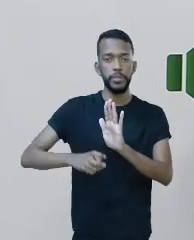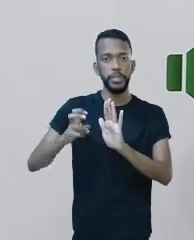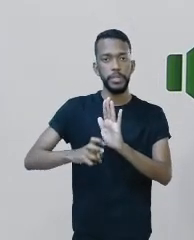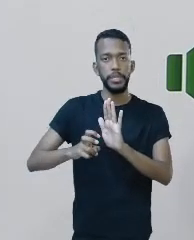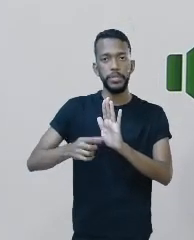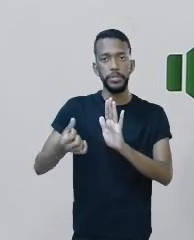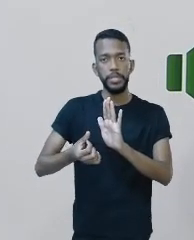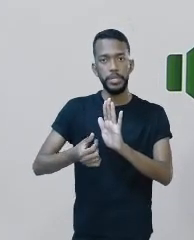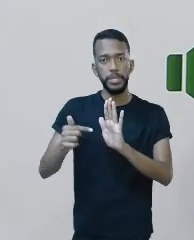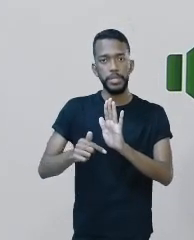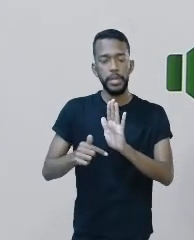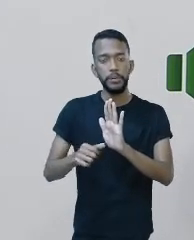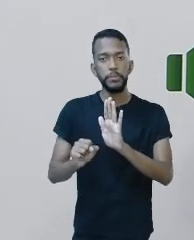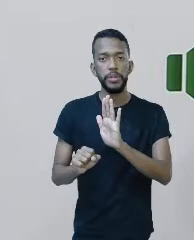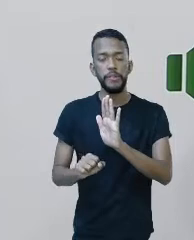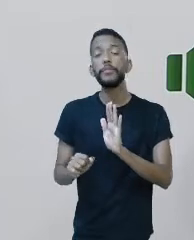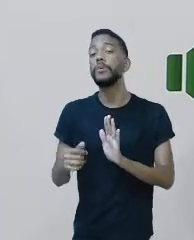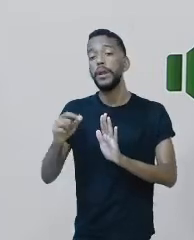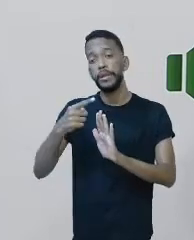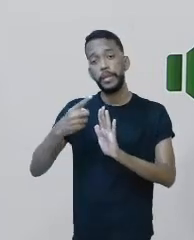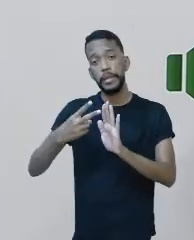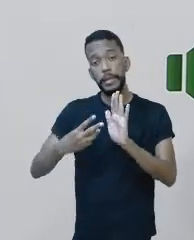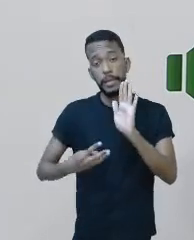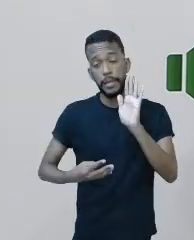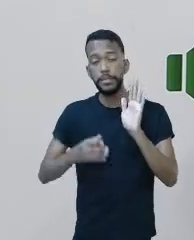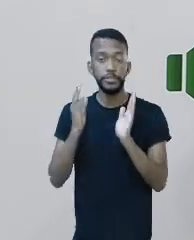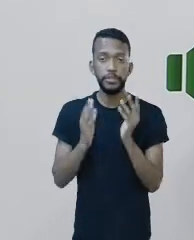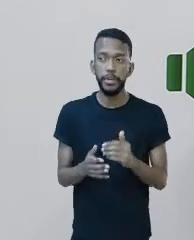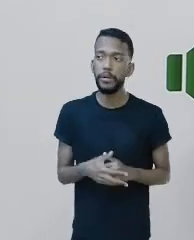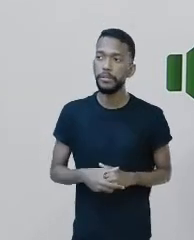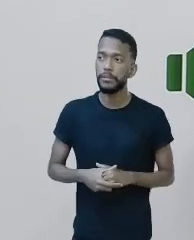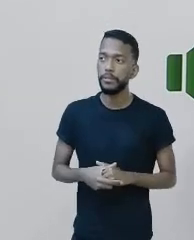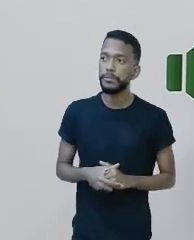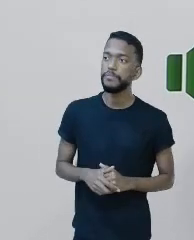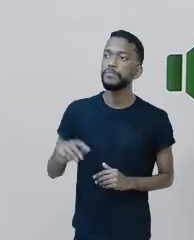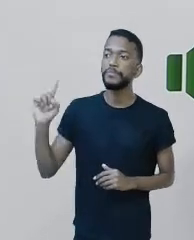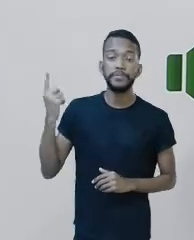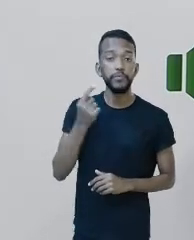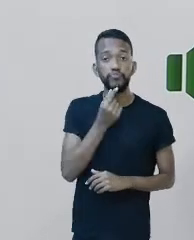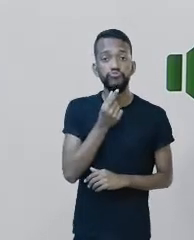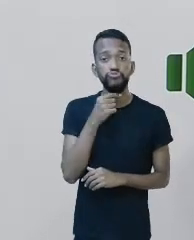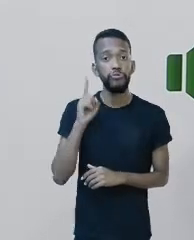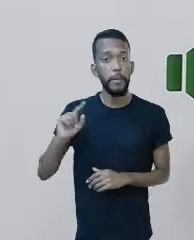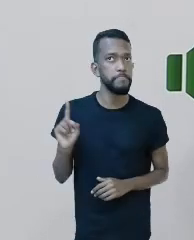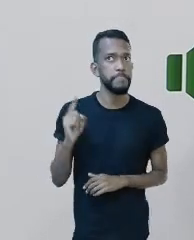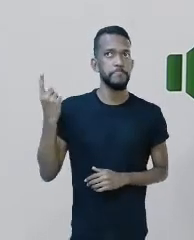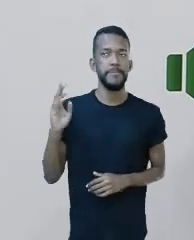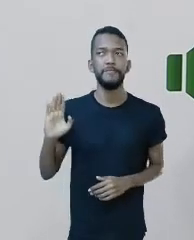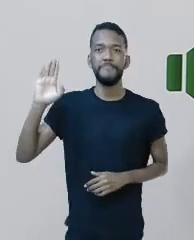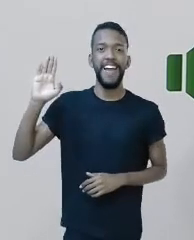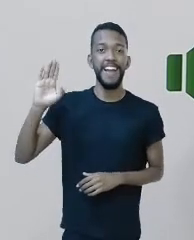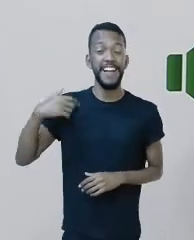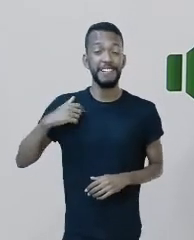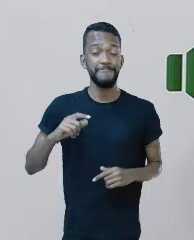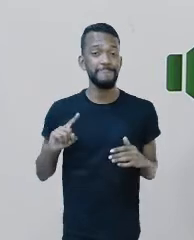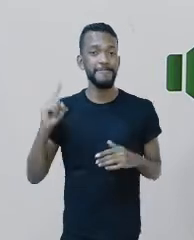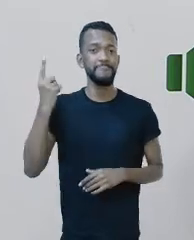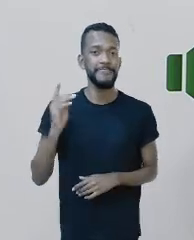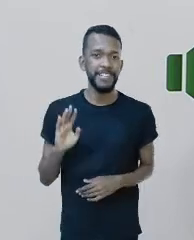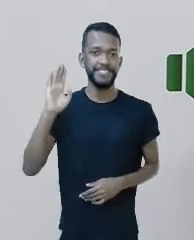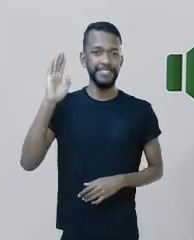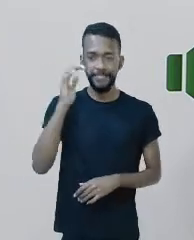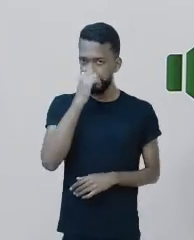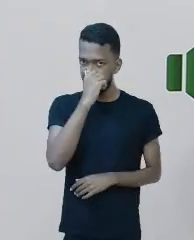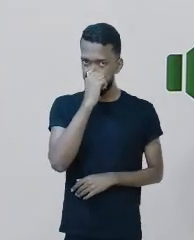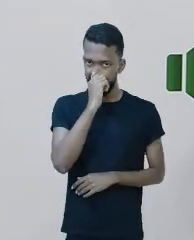quem foi que tirou em primeiro lugar. Então aqui, ó, o menino, no caso, foi o primeiro a levantar a mão na